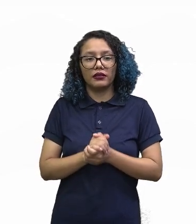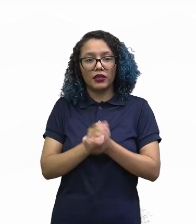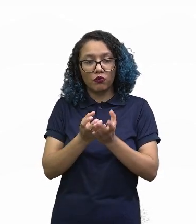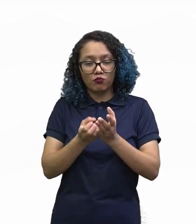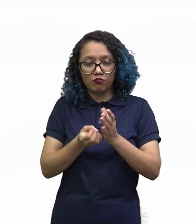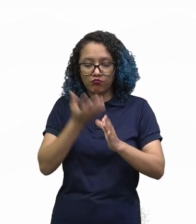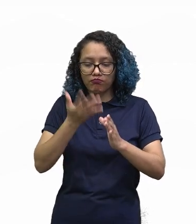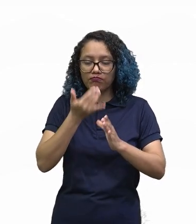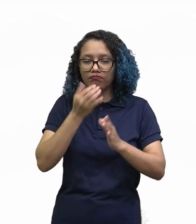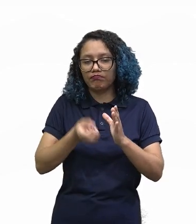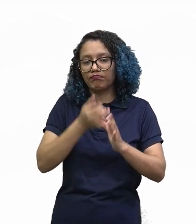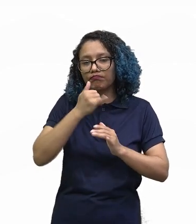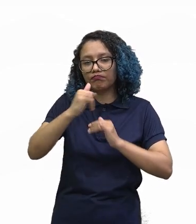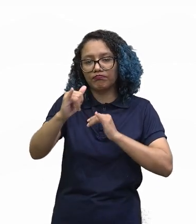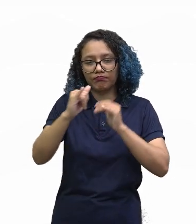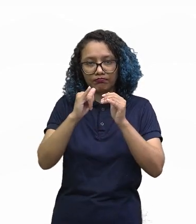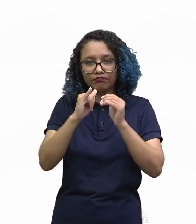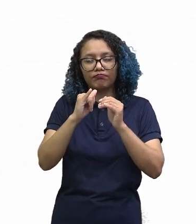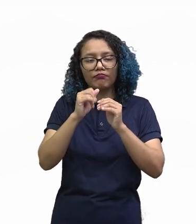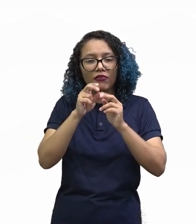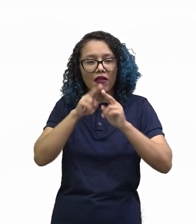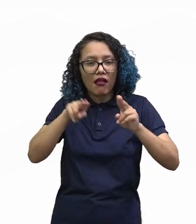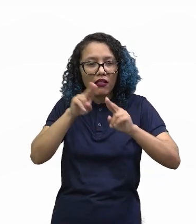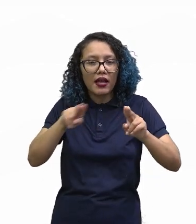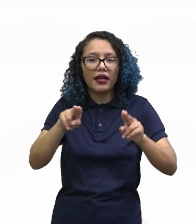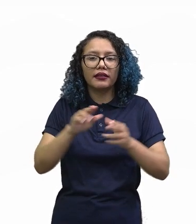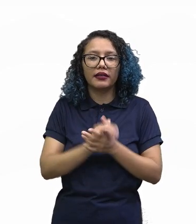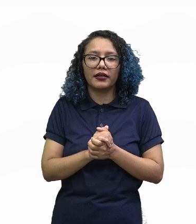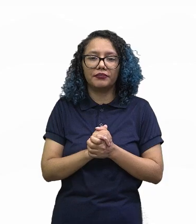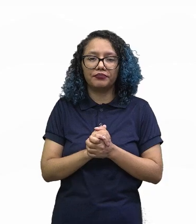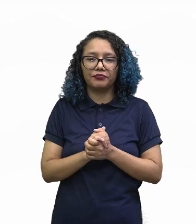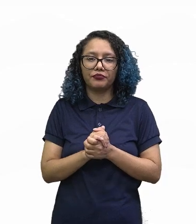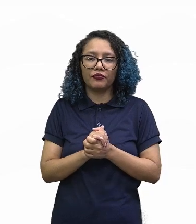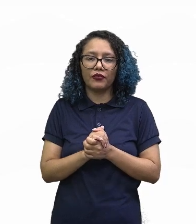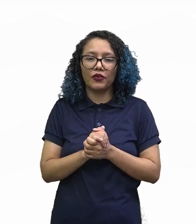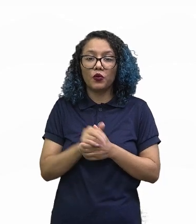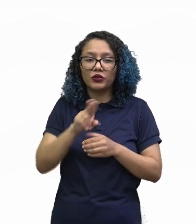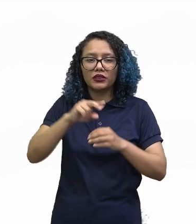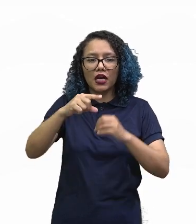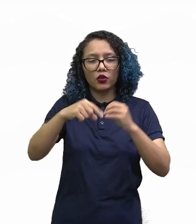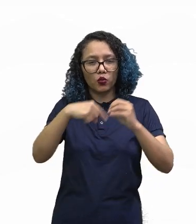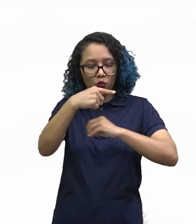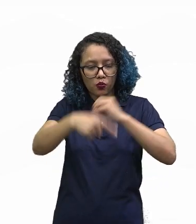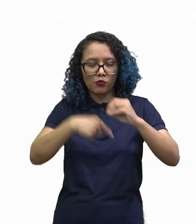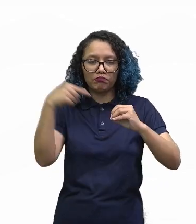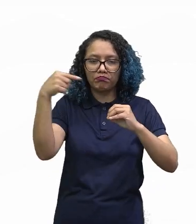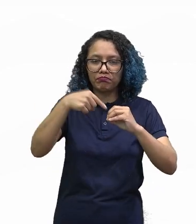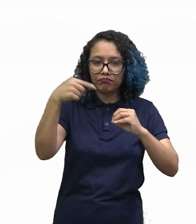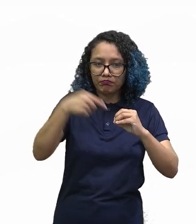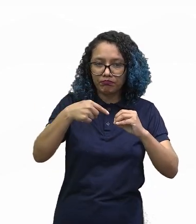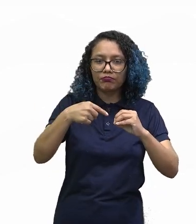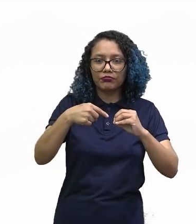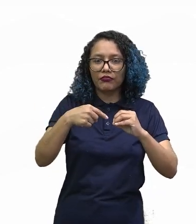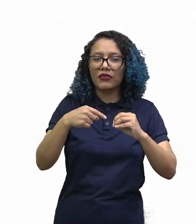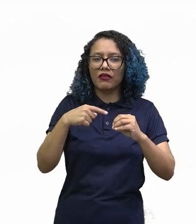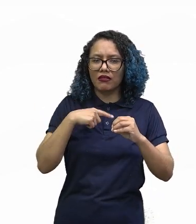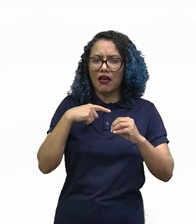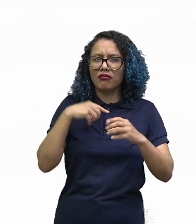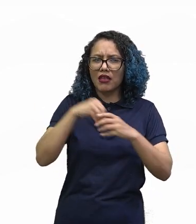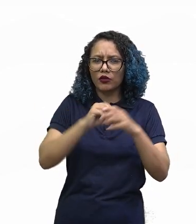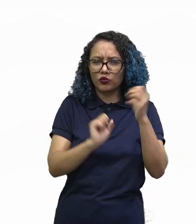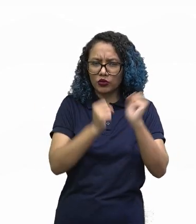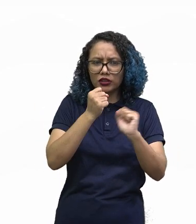núcleos atômicos se dá no interior das usinas termonucleares, que, como o nome indica, transforma